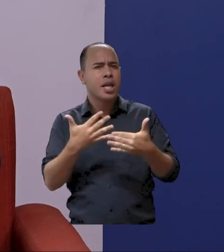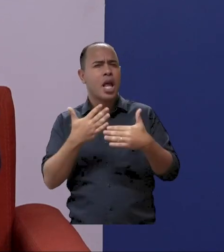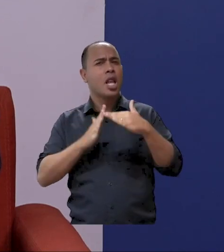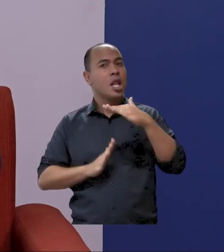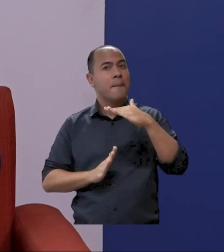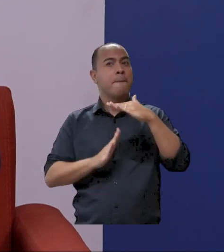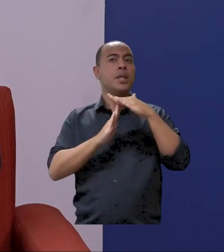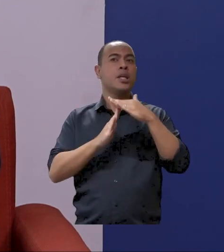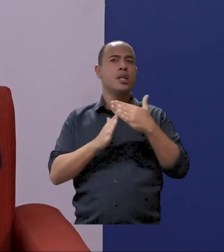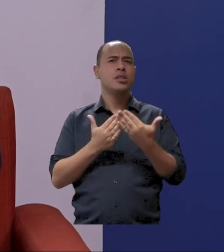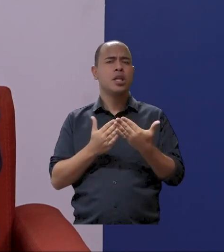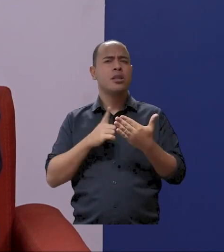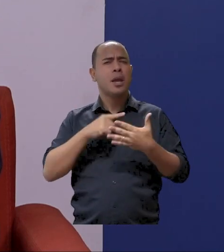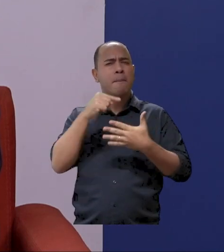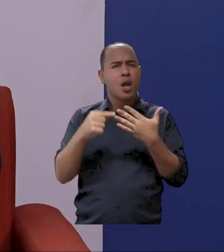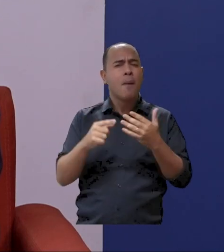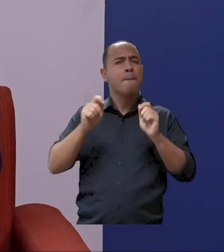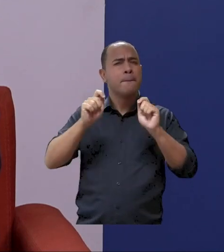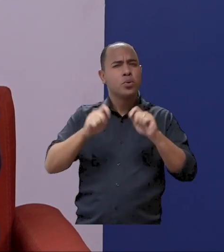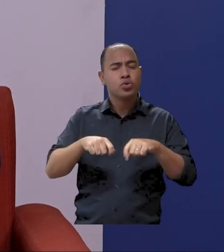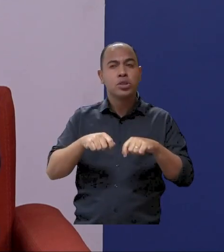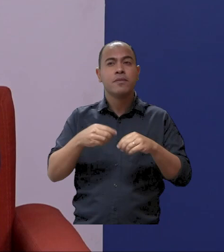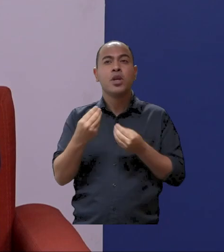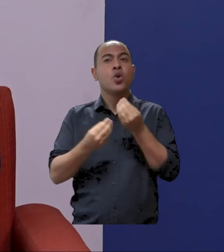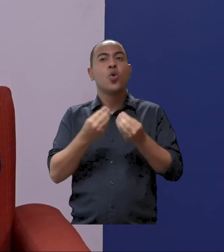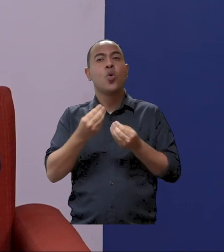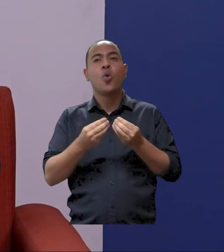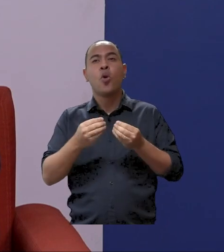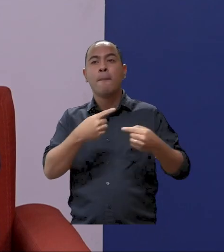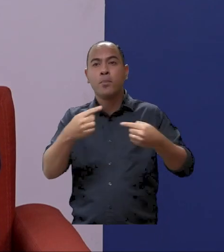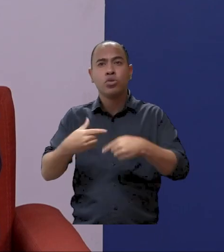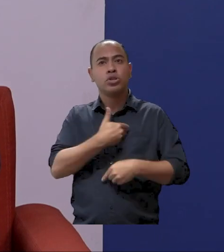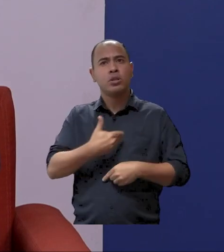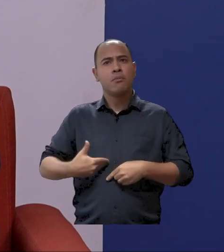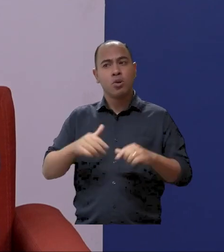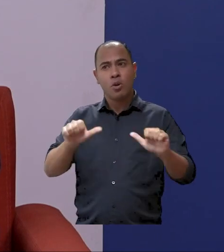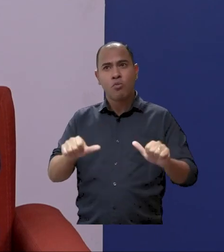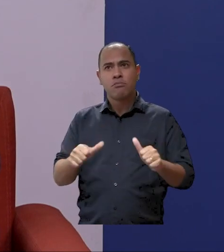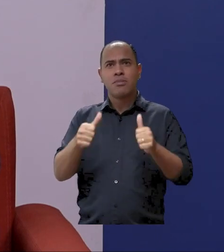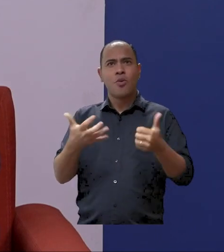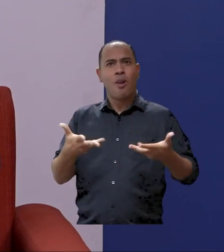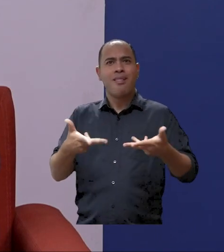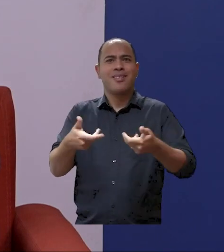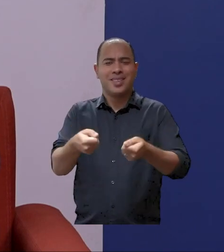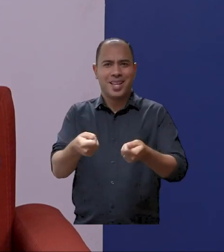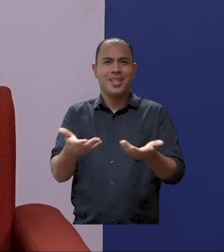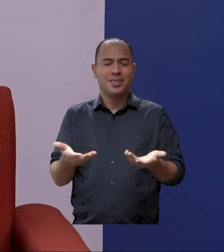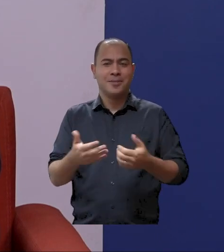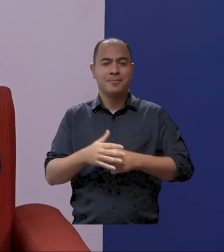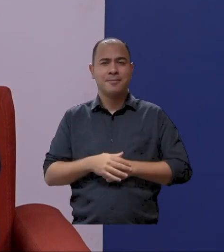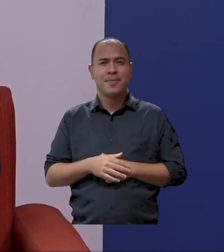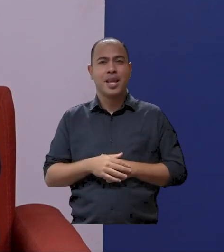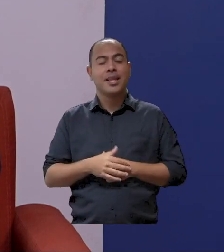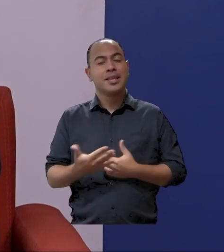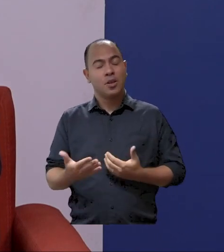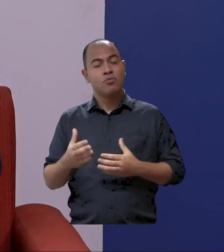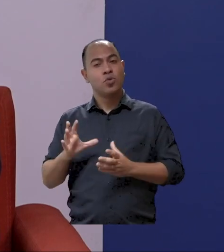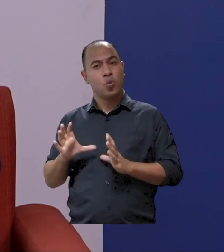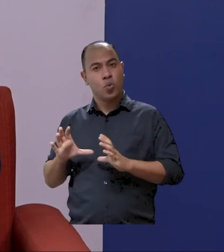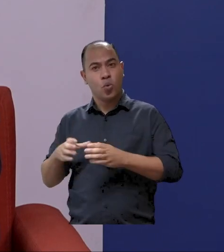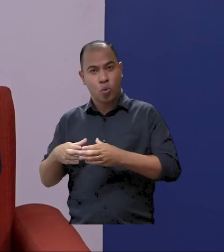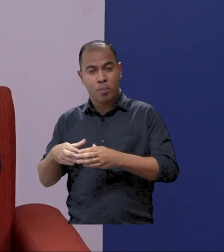sobre as possibilidades e sobre a qualidade das políticas públicas instituídas por iniciativa parlamentar. Então a Procuradoria